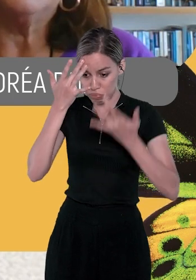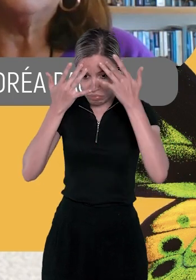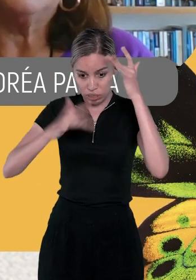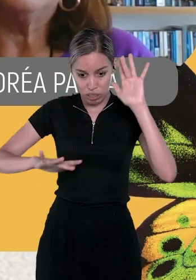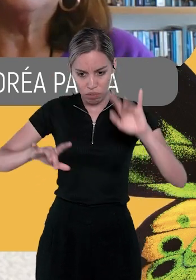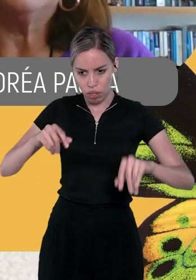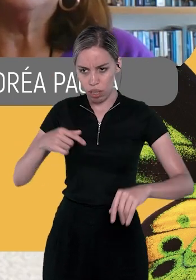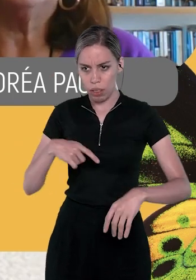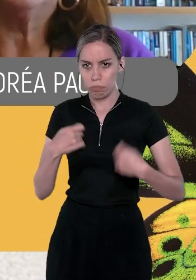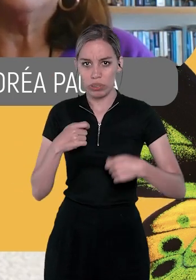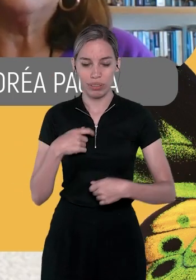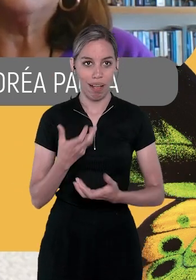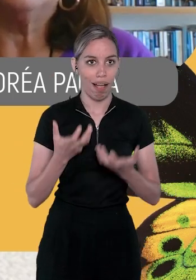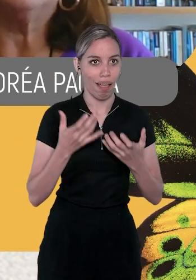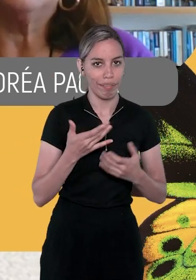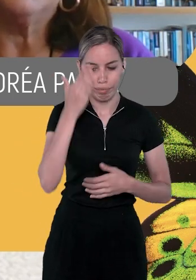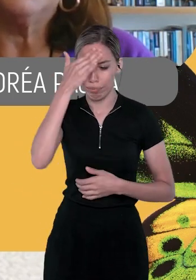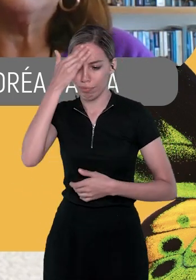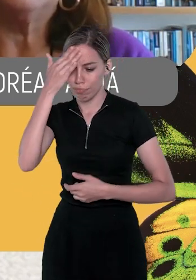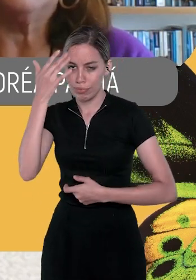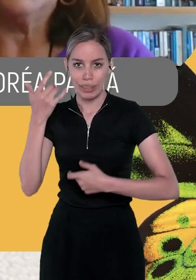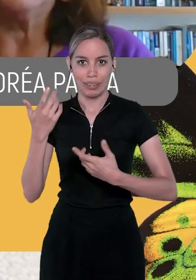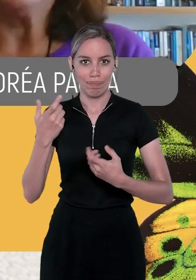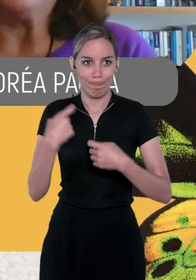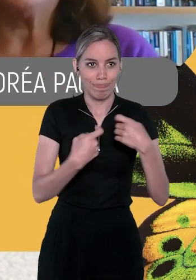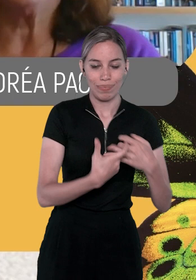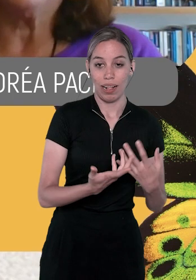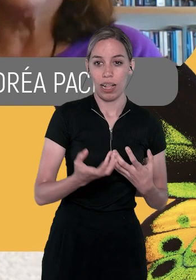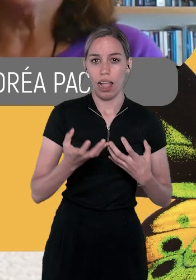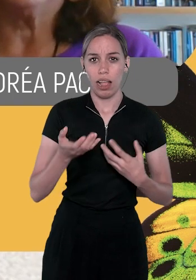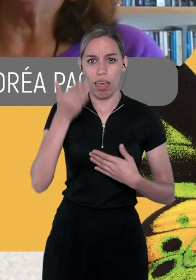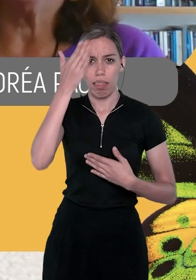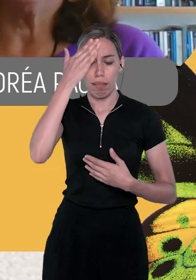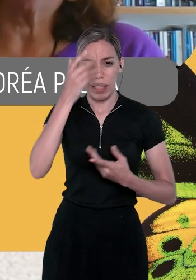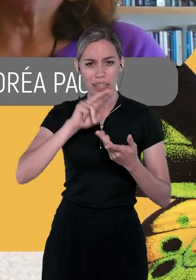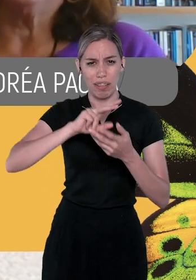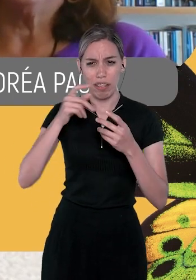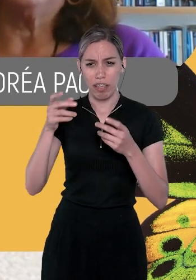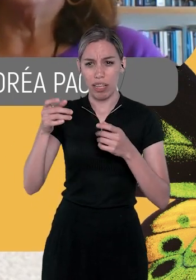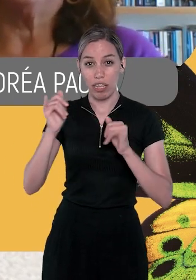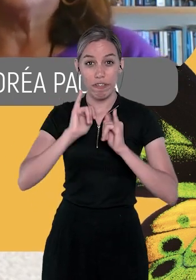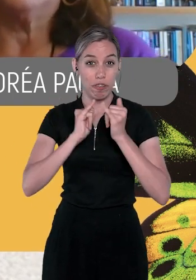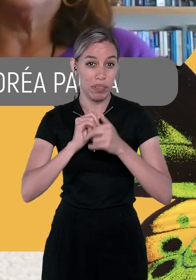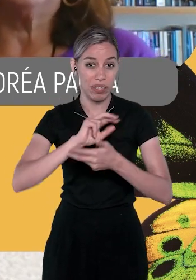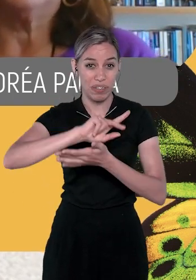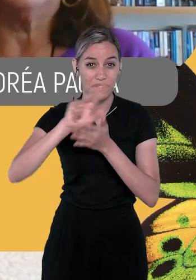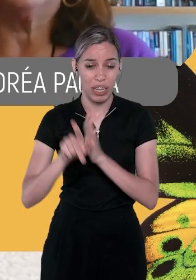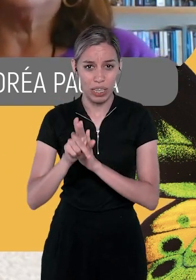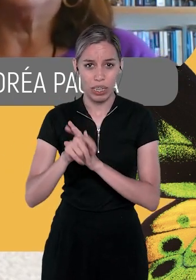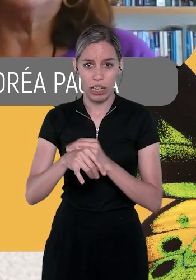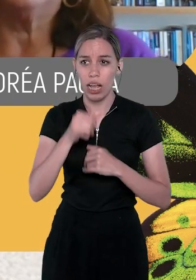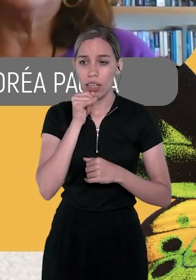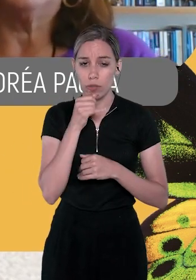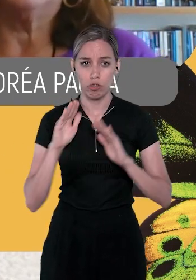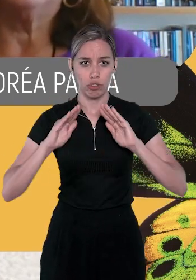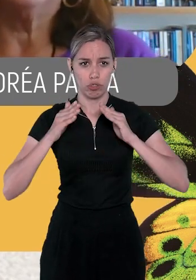da sexualidade, é uma carga muito pesada, né? Para você levar, e aí você chega na escola, ninguém trata